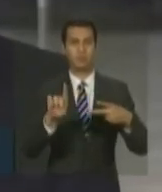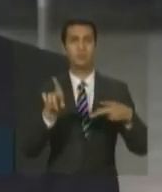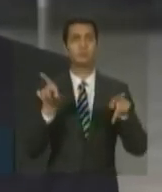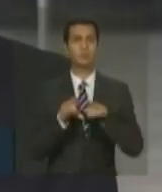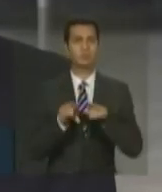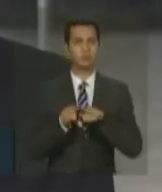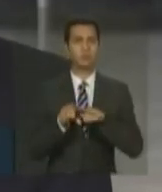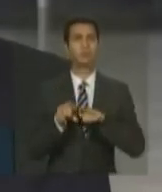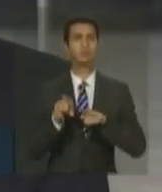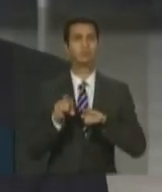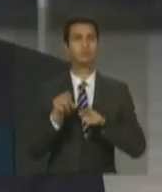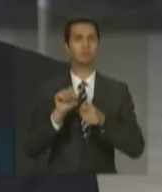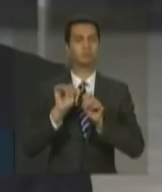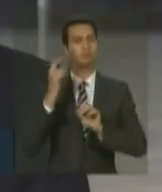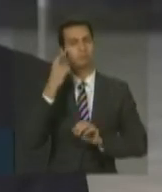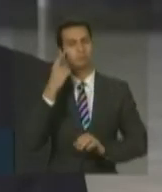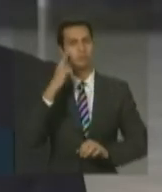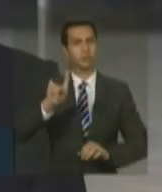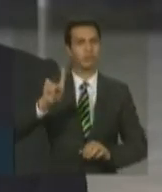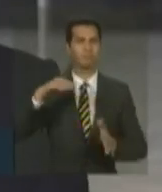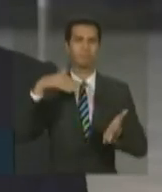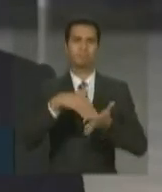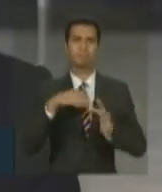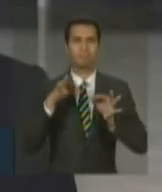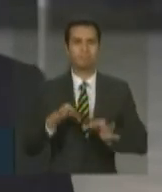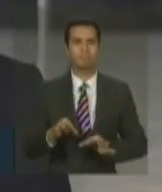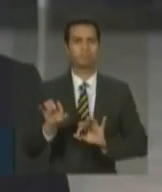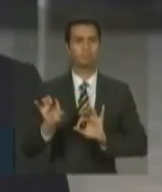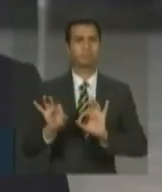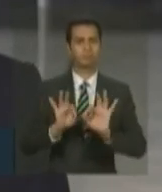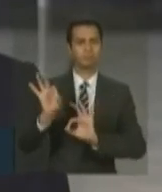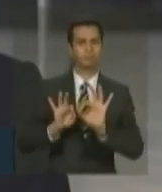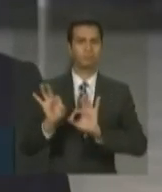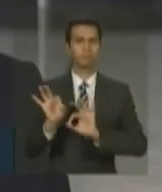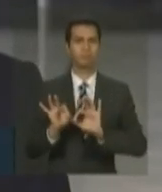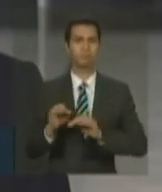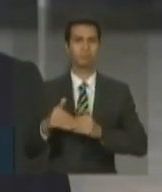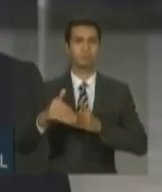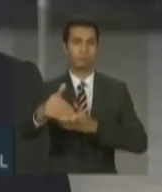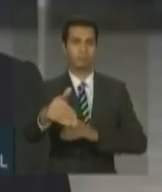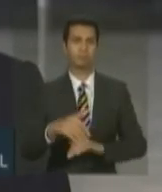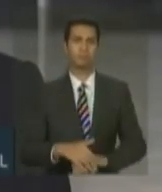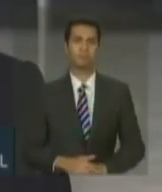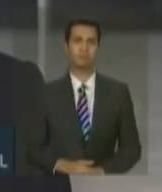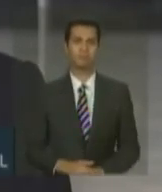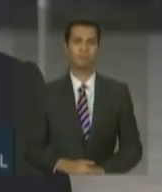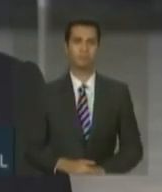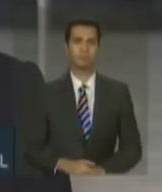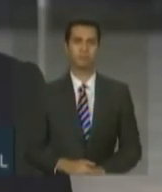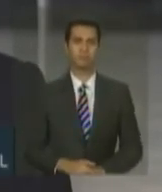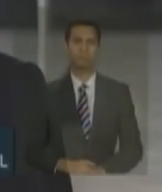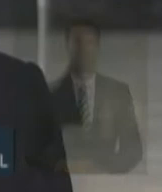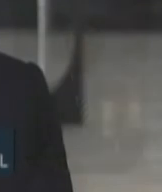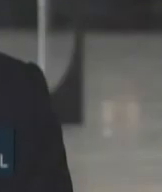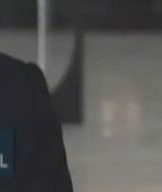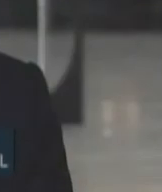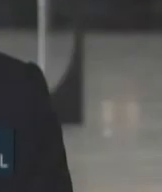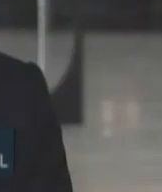trabalhando com esse calendário. Foi isso que eles nos informaram desde o início. E aquele ajuste de PPB que estava se negociando, inclusive com a indústria nacional, a questão